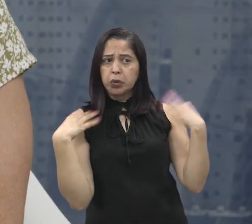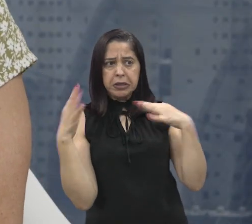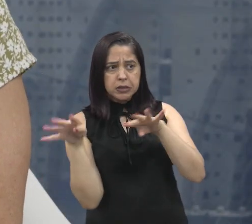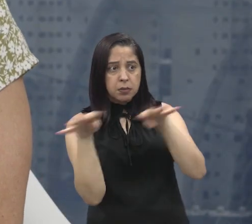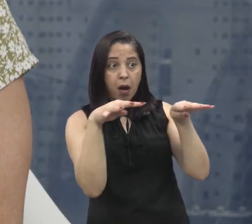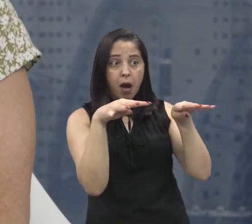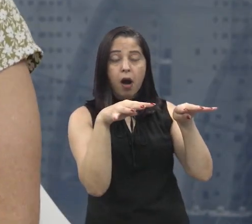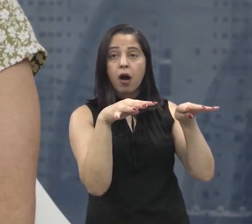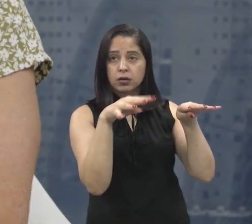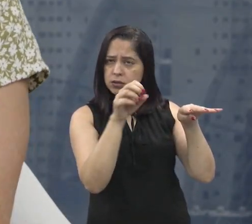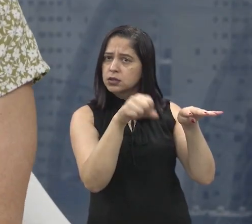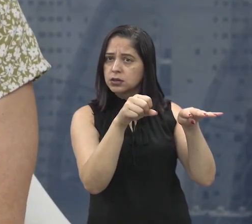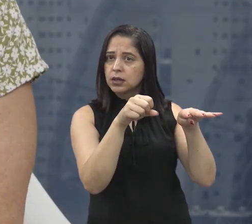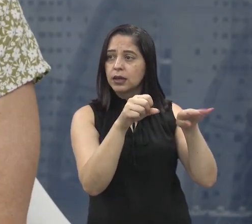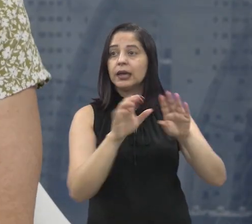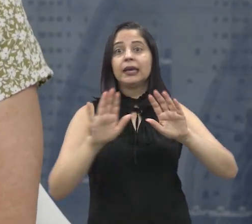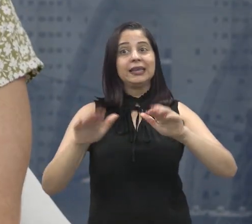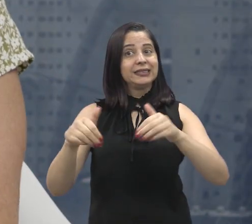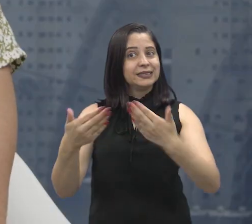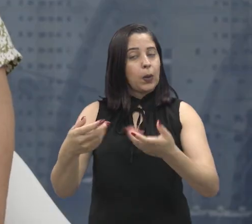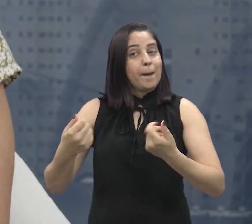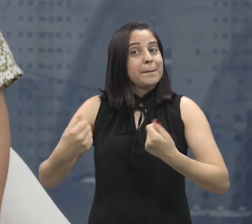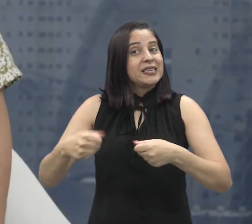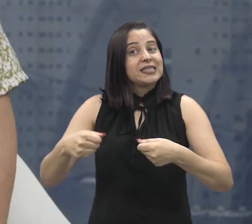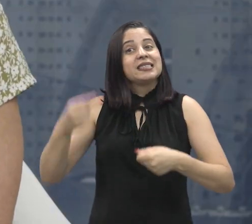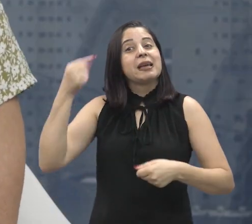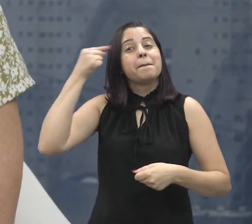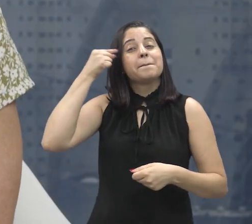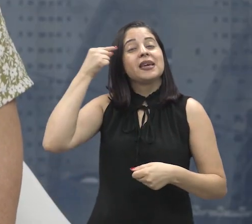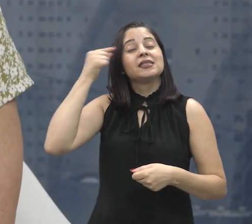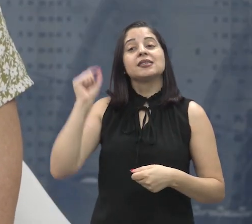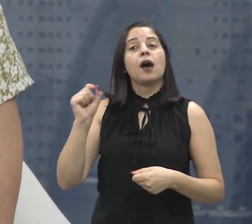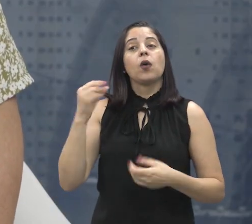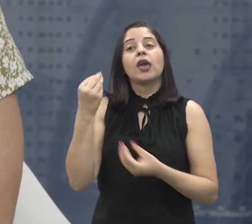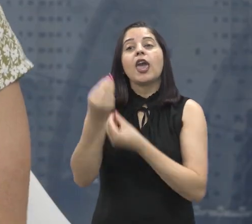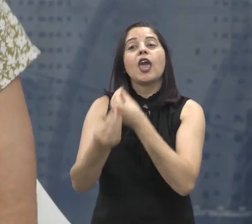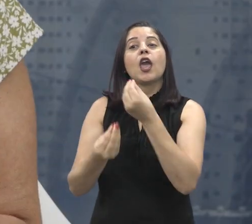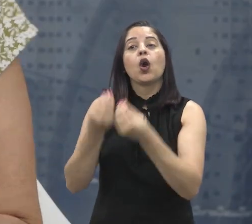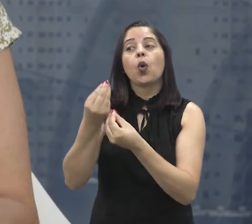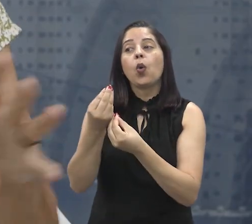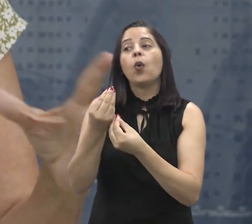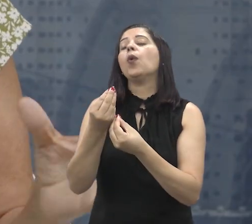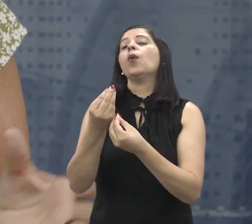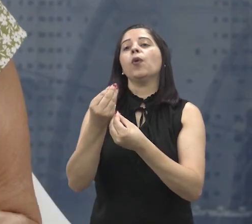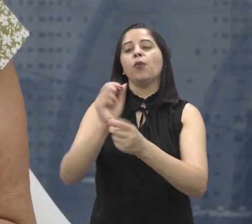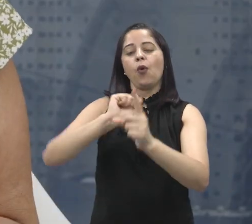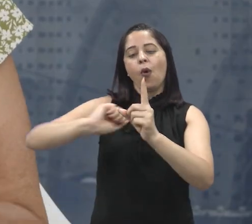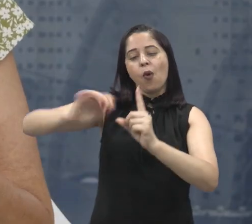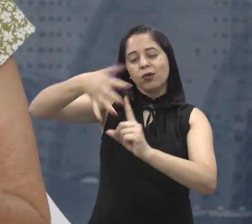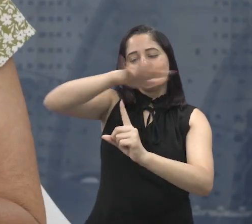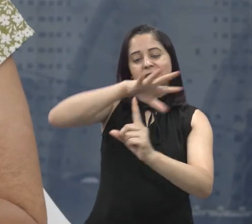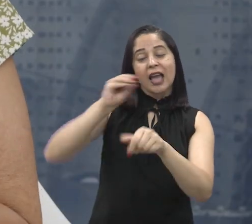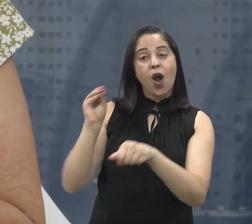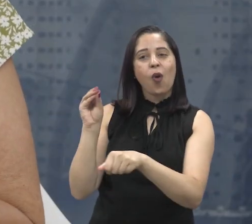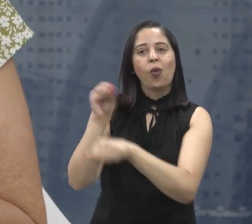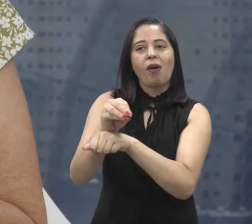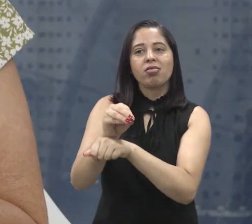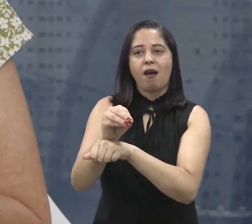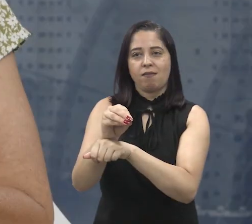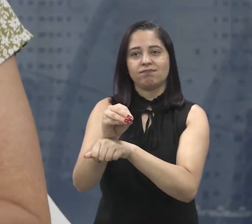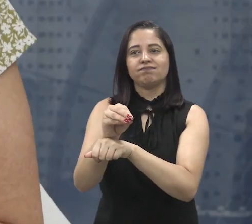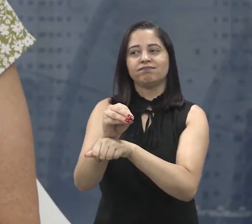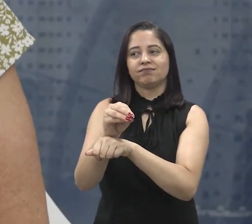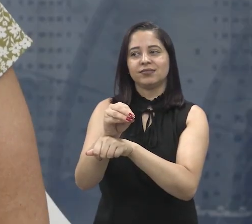música, e gera um turismo, existe um turismo nessas comunidades, sim. Então nós precisamos pensar como